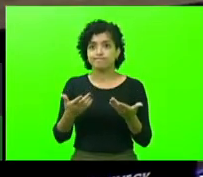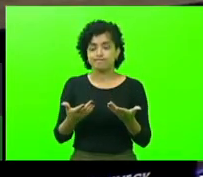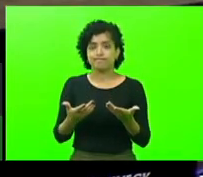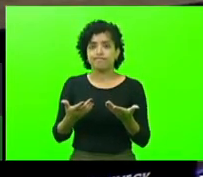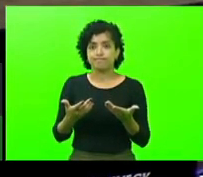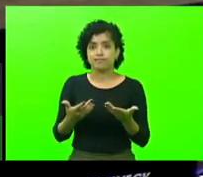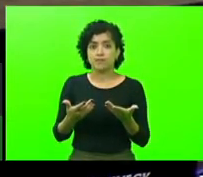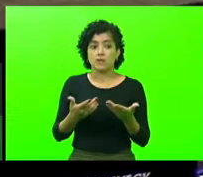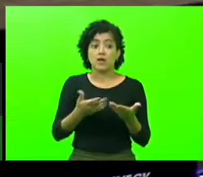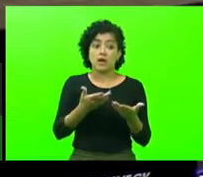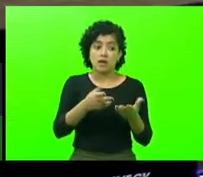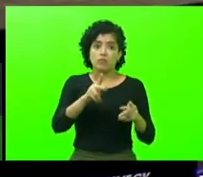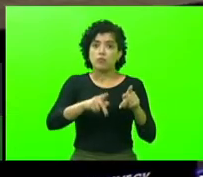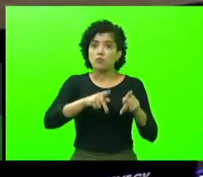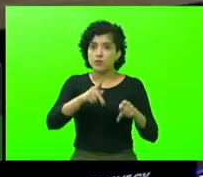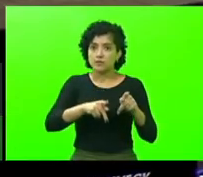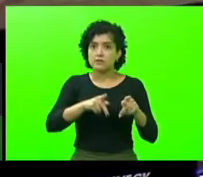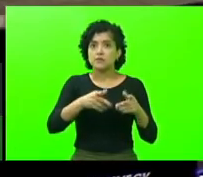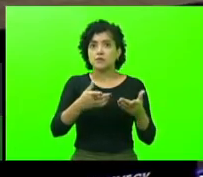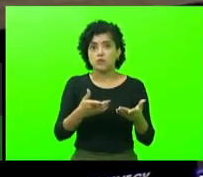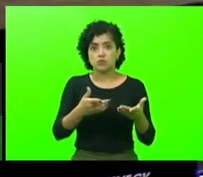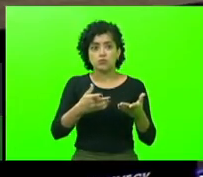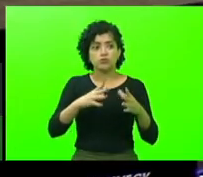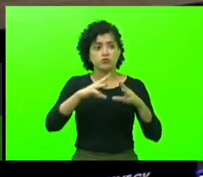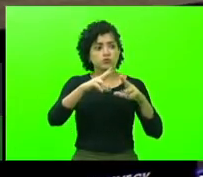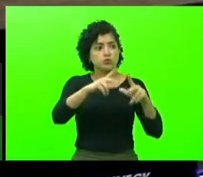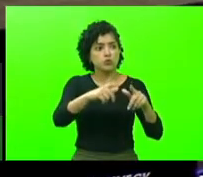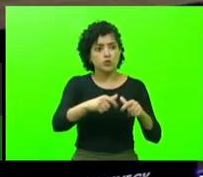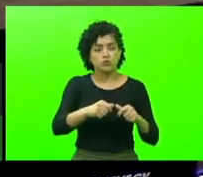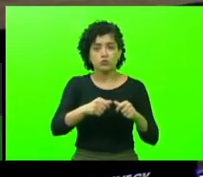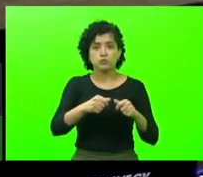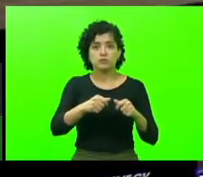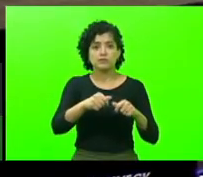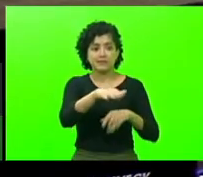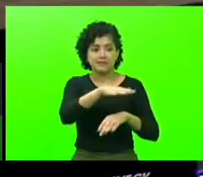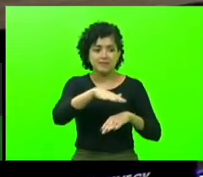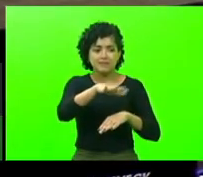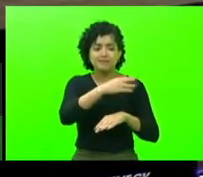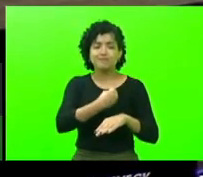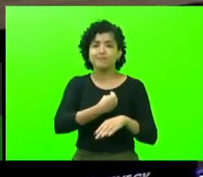da população ou das populações nessa região.